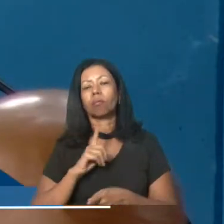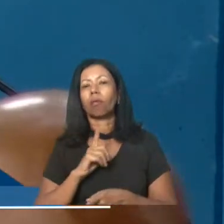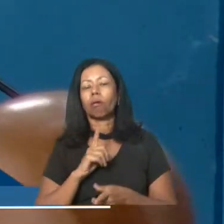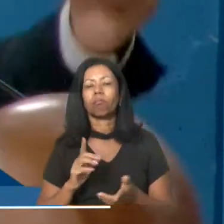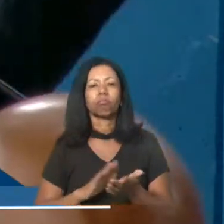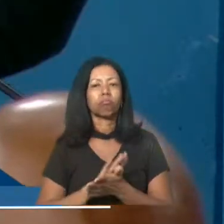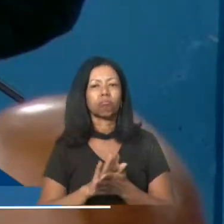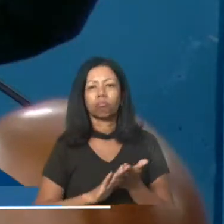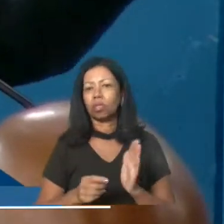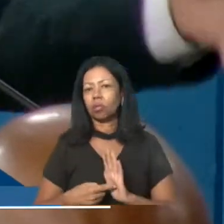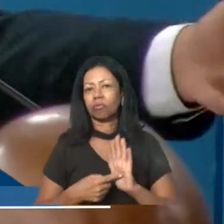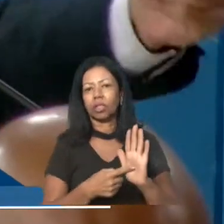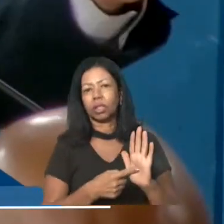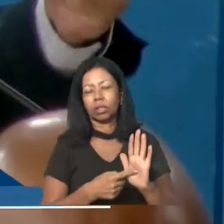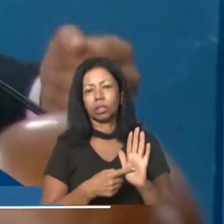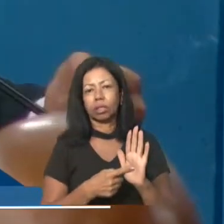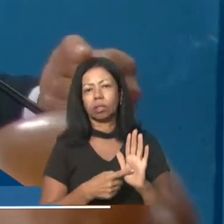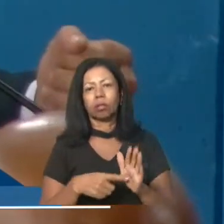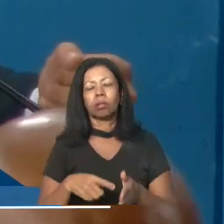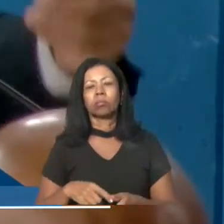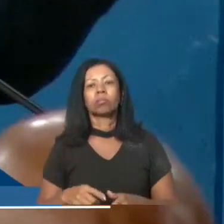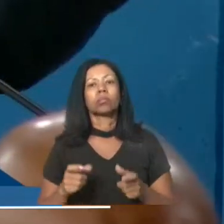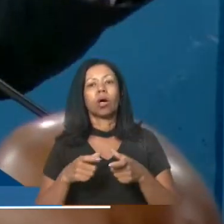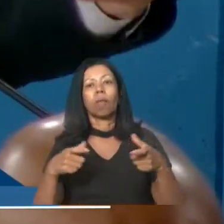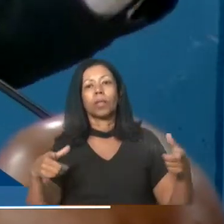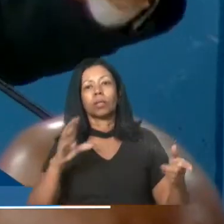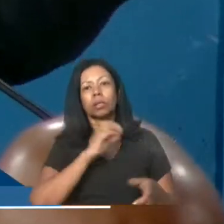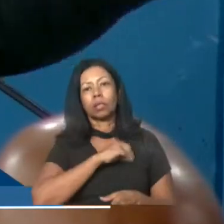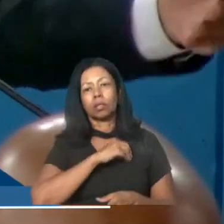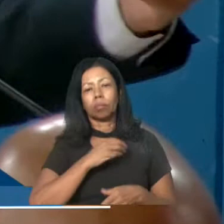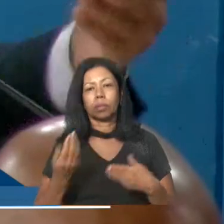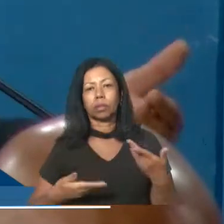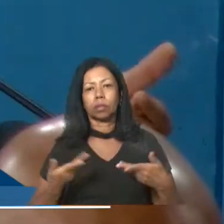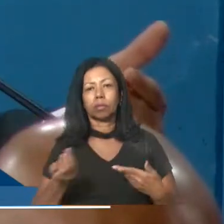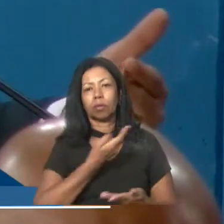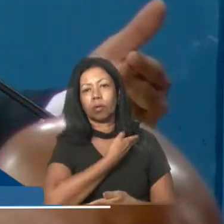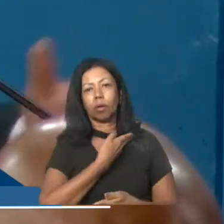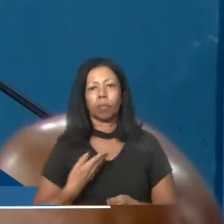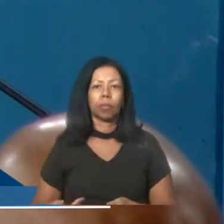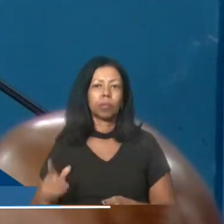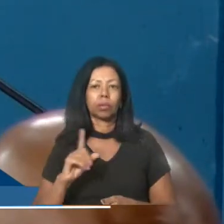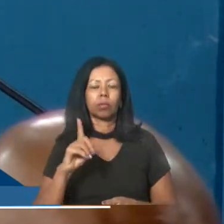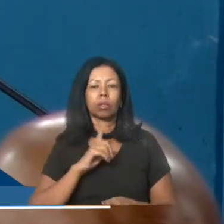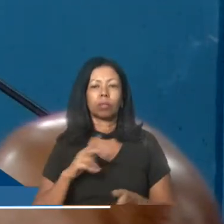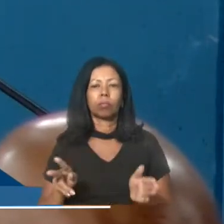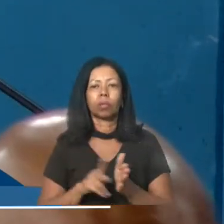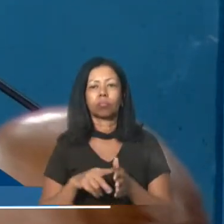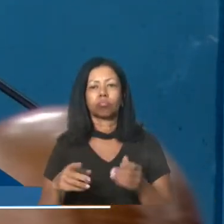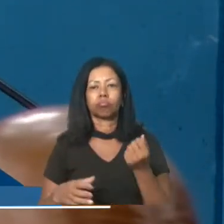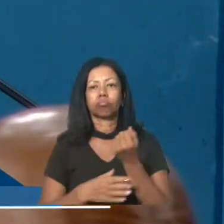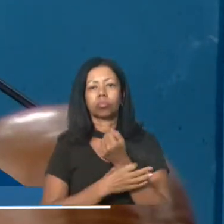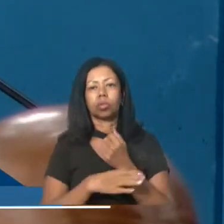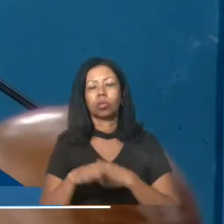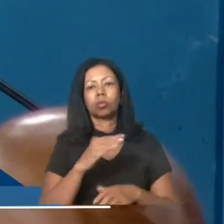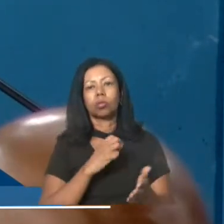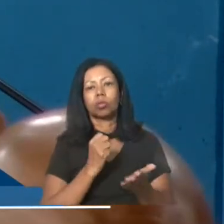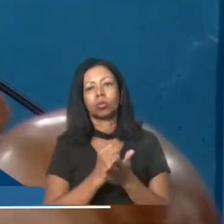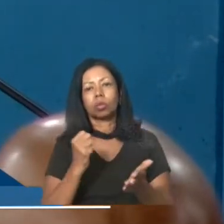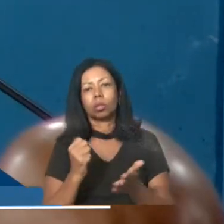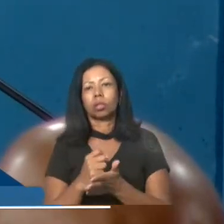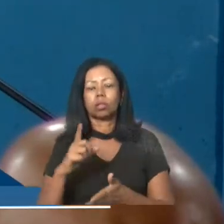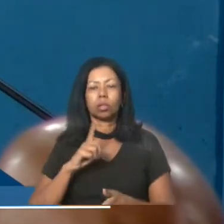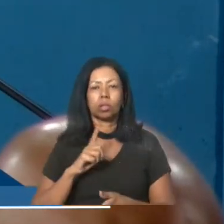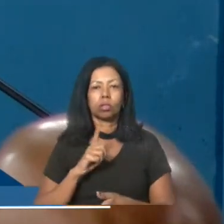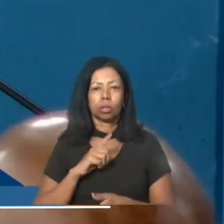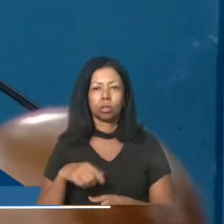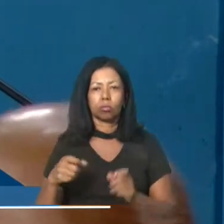contrapartida. Você não tem o reajuste salarial para o servidor público, você não tem próprios seguros. Todos os contratos que existiam na cidade com